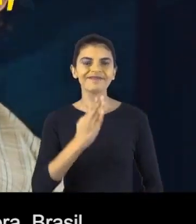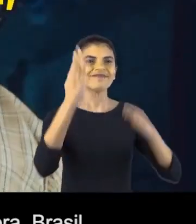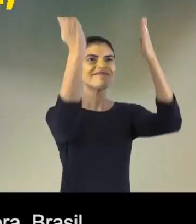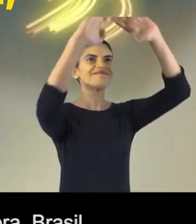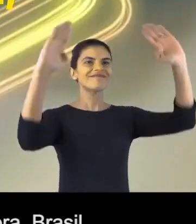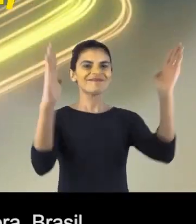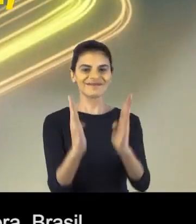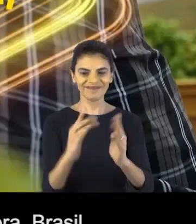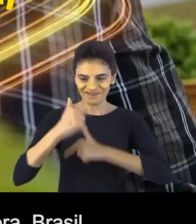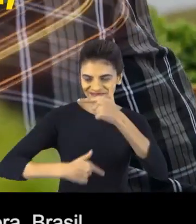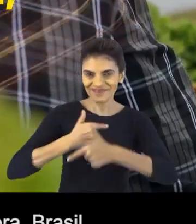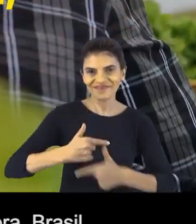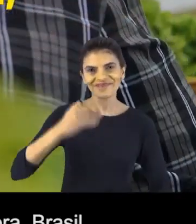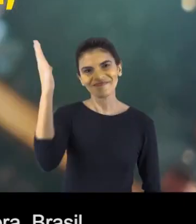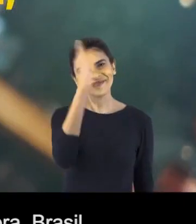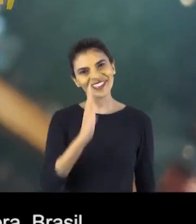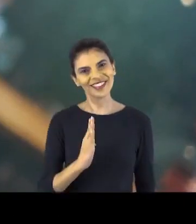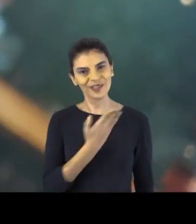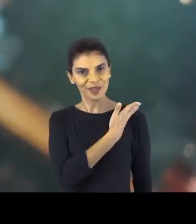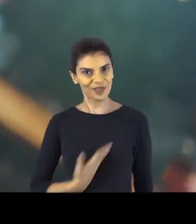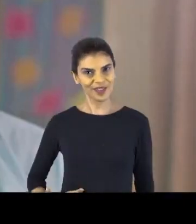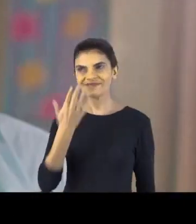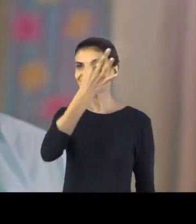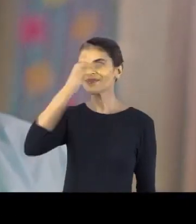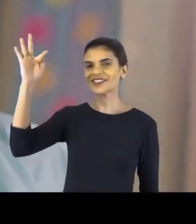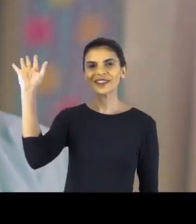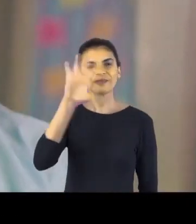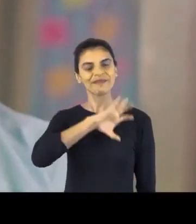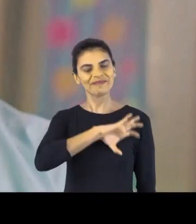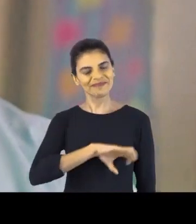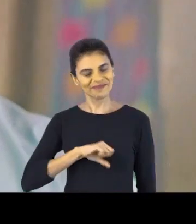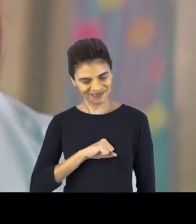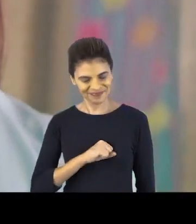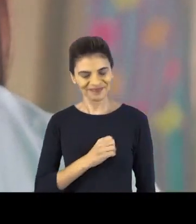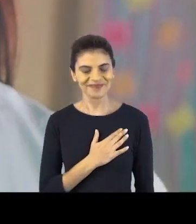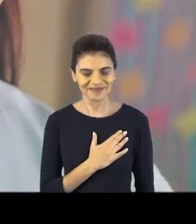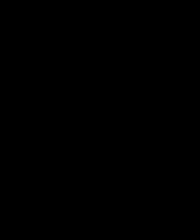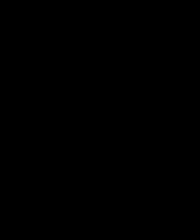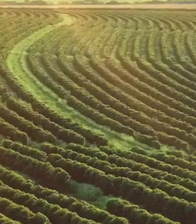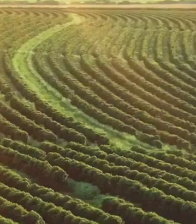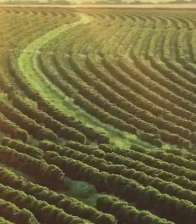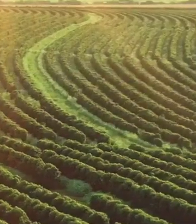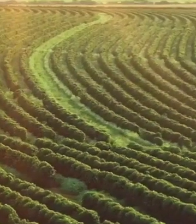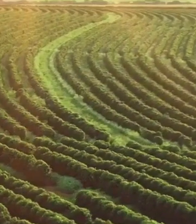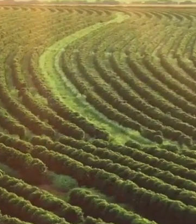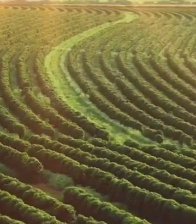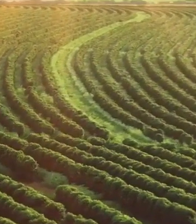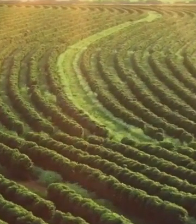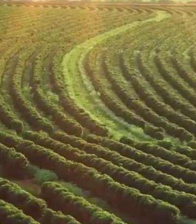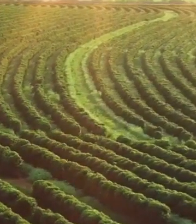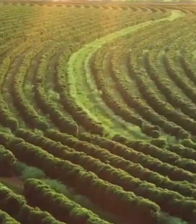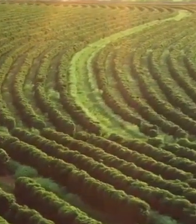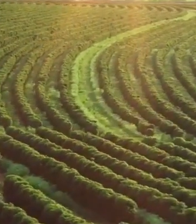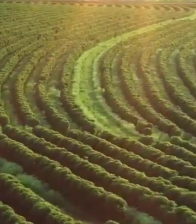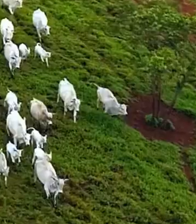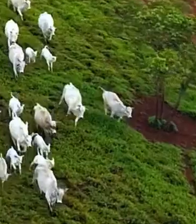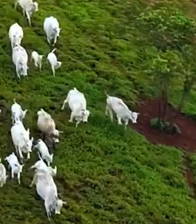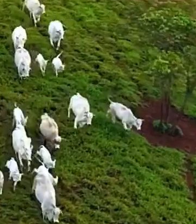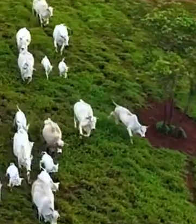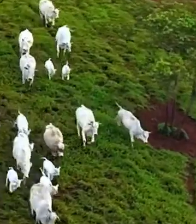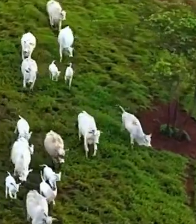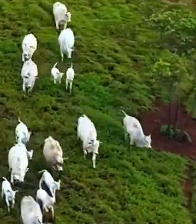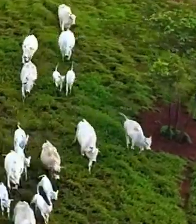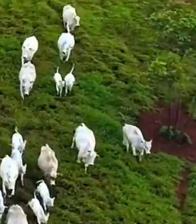A pátria trabalhadora Brasil. Governo Federal. Pátria amada Brasil. A produção agropecuária do nosso Brasil